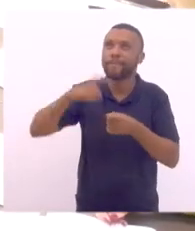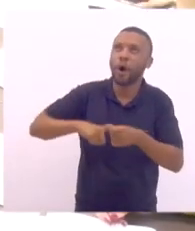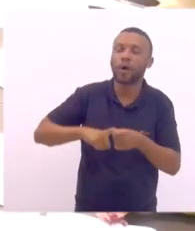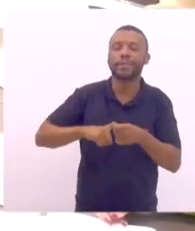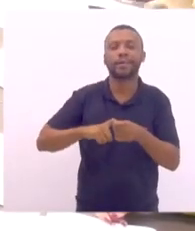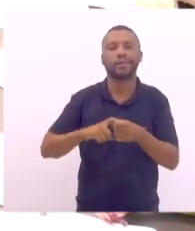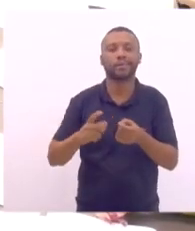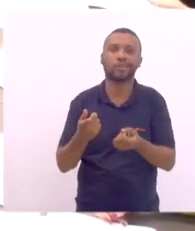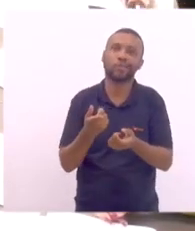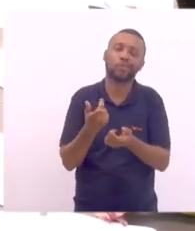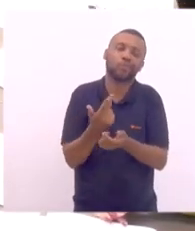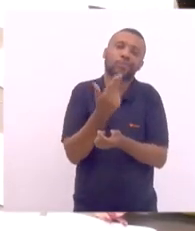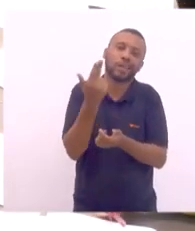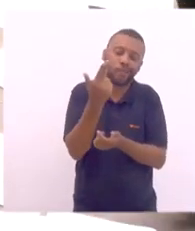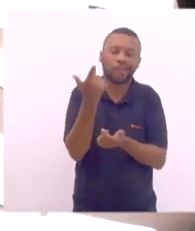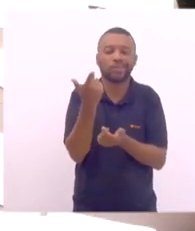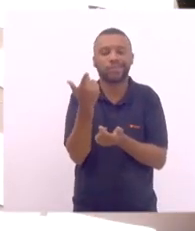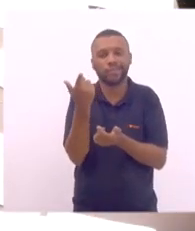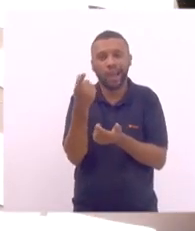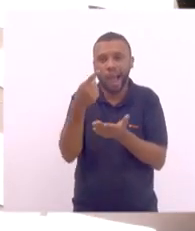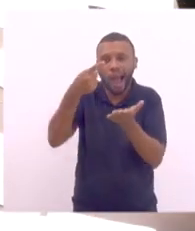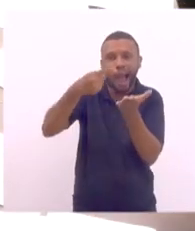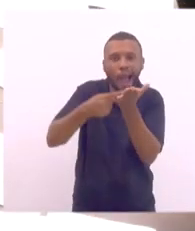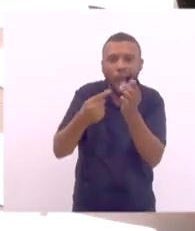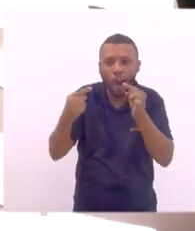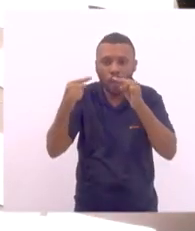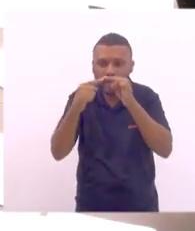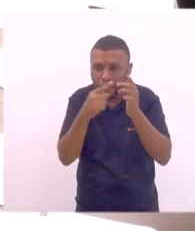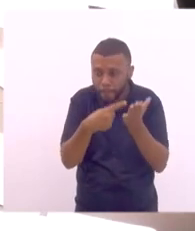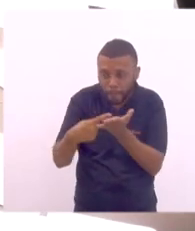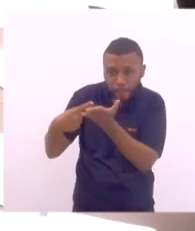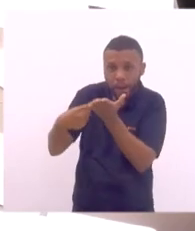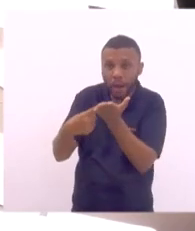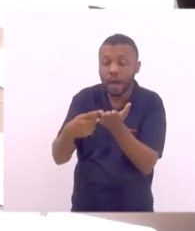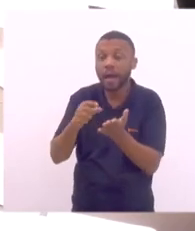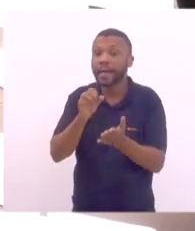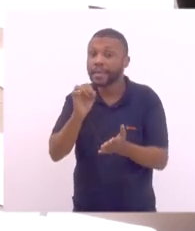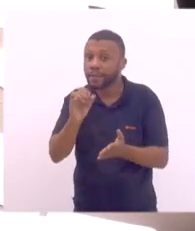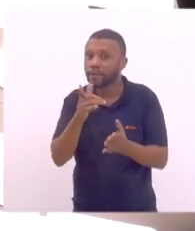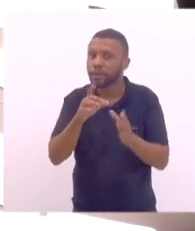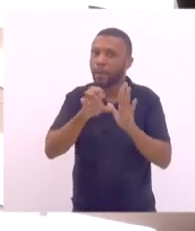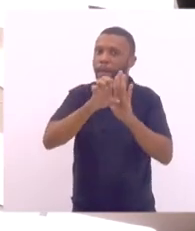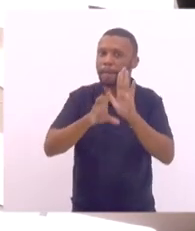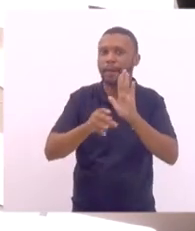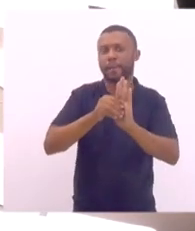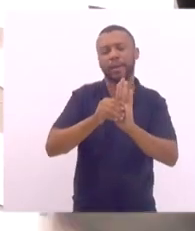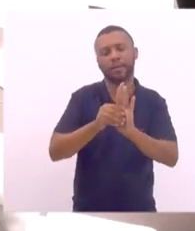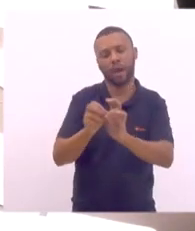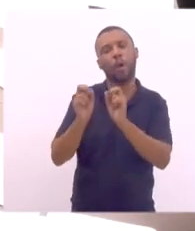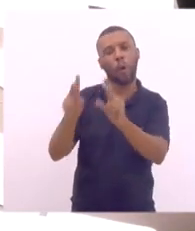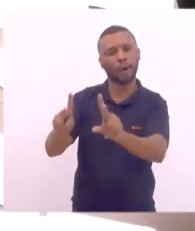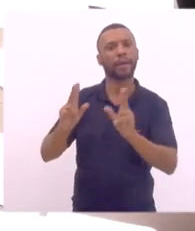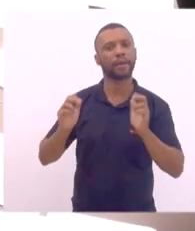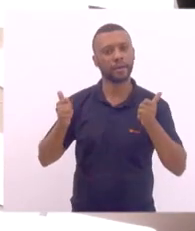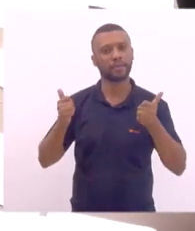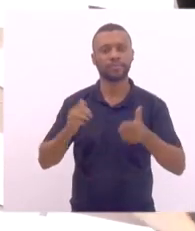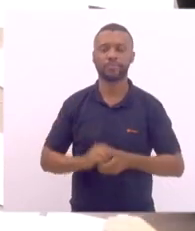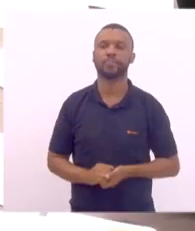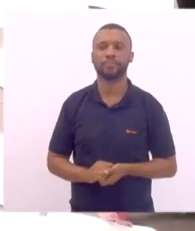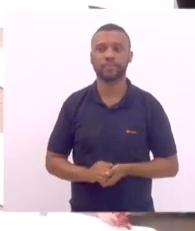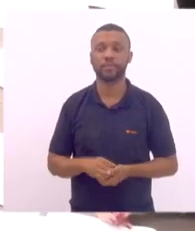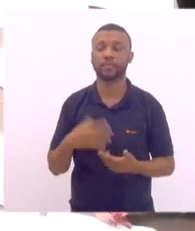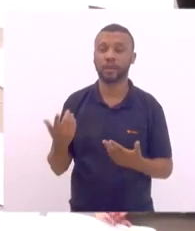coisa e entendeu? A não ser que seja uma emenda. Entendeu, Luiz? Então, 13 e